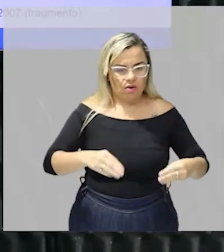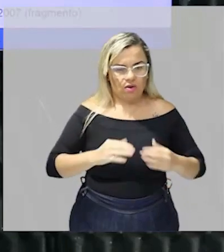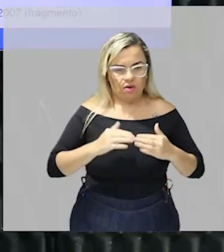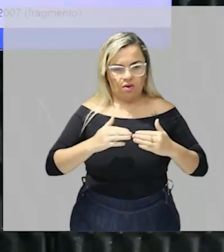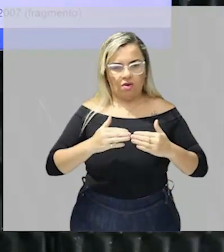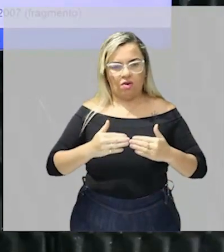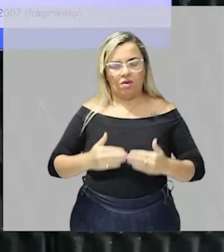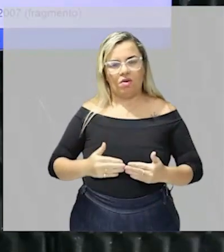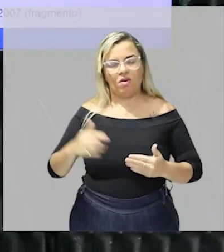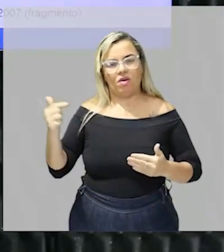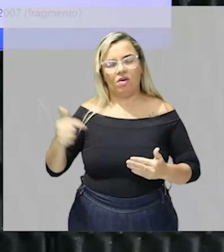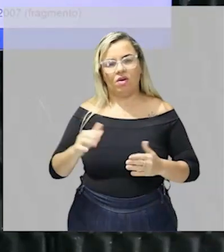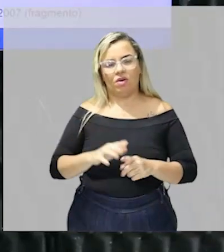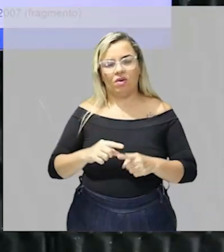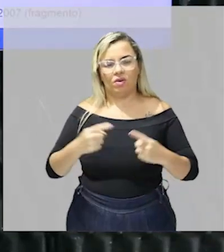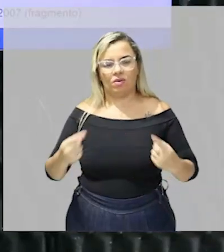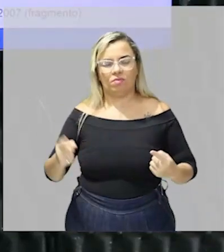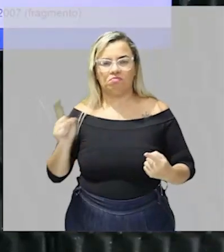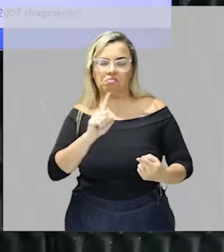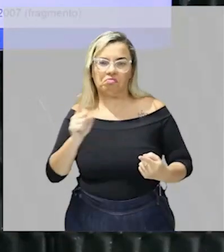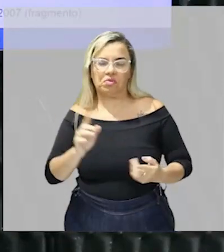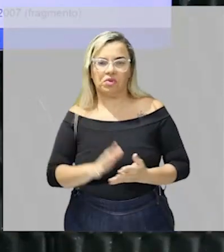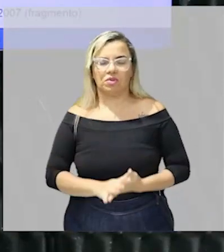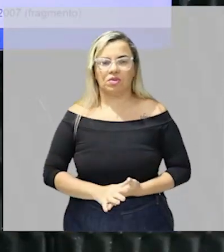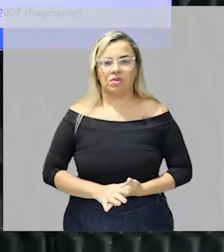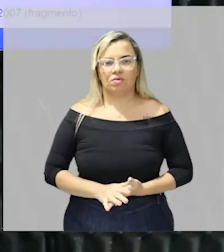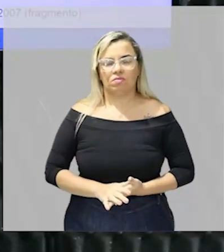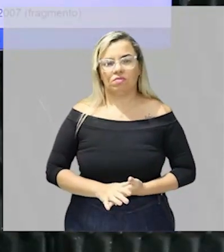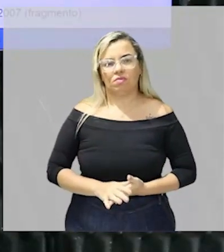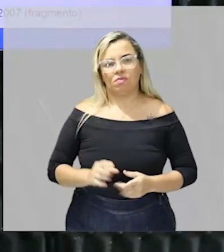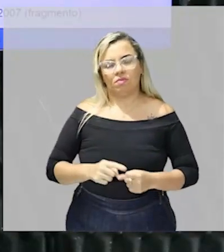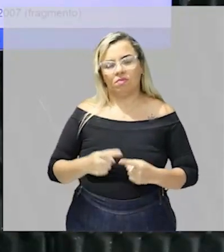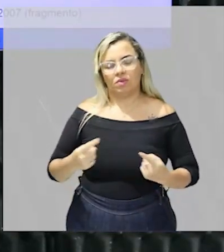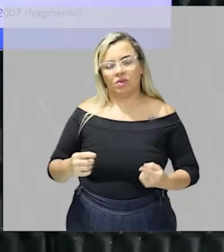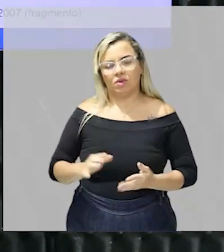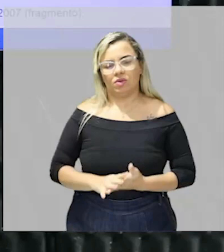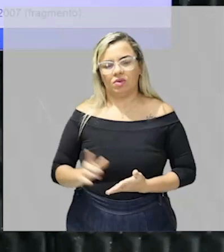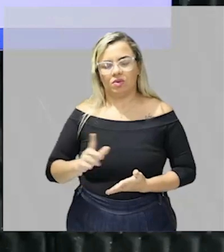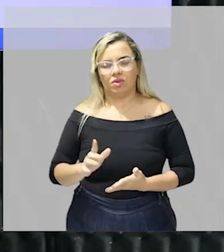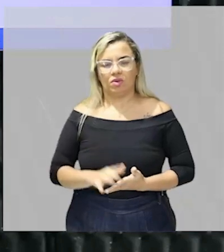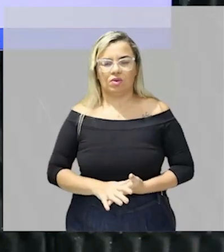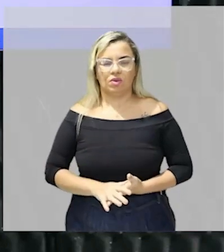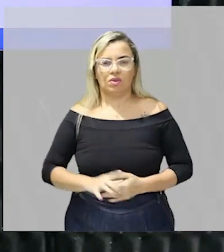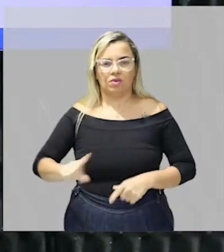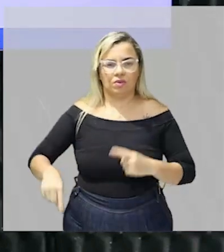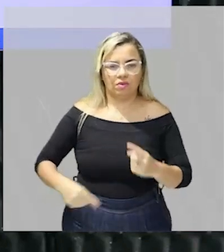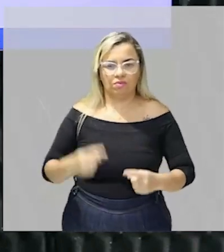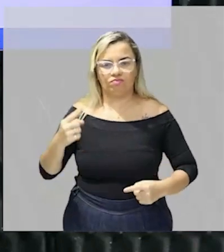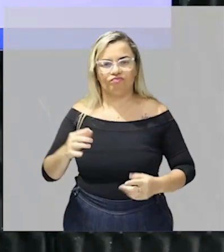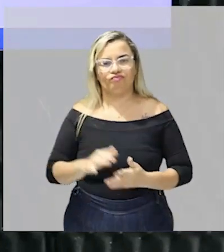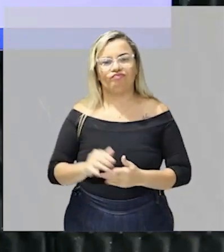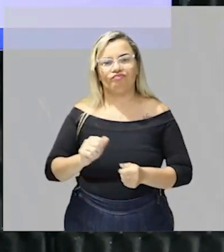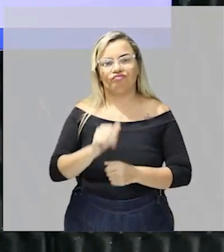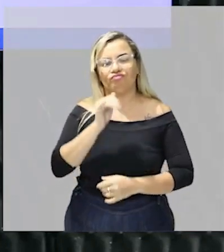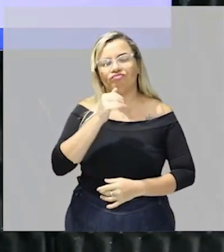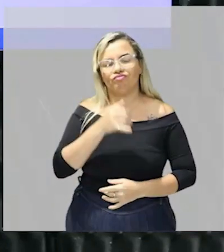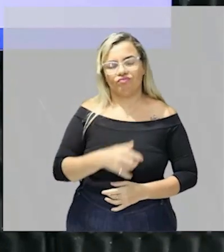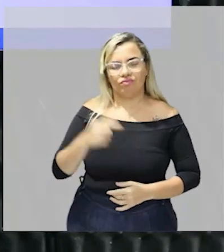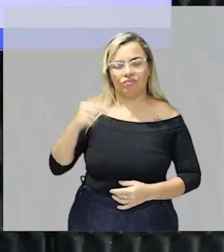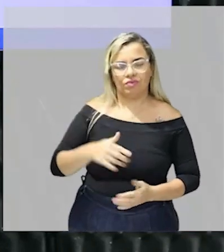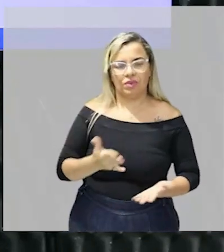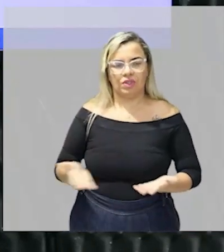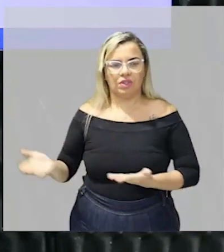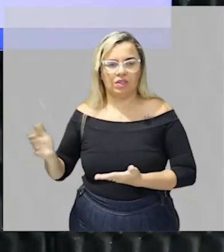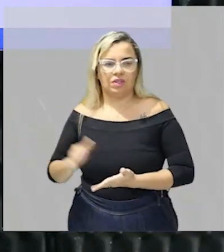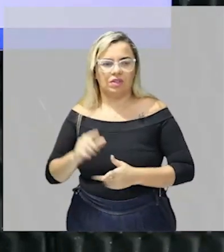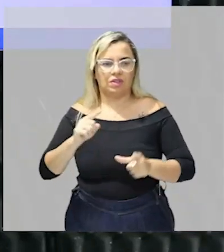nosso resguardo, mas os escudos não detêm a nossa derrota, a nossa desolação. Então, tentativa frustrada